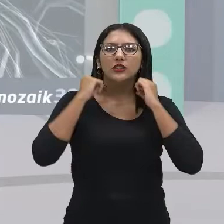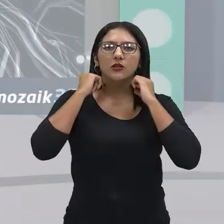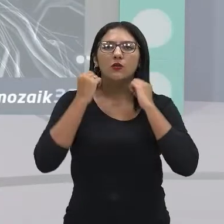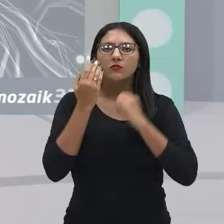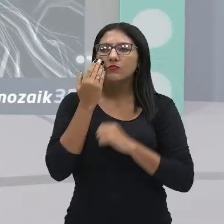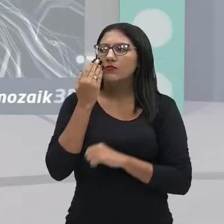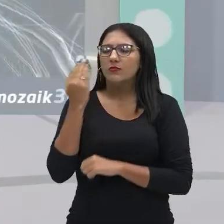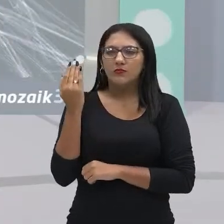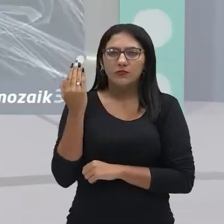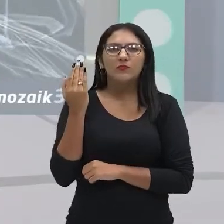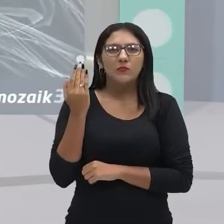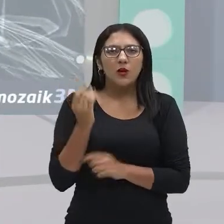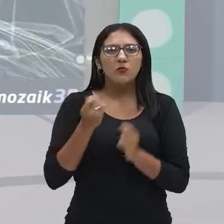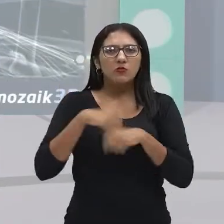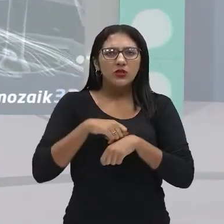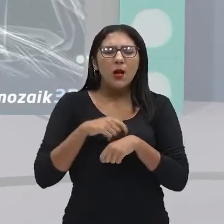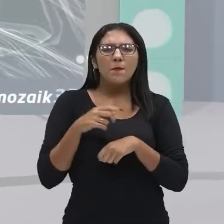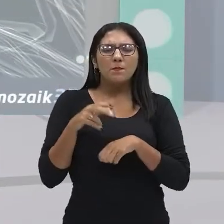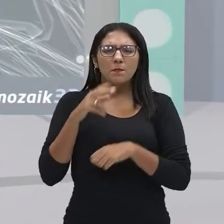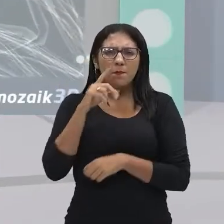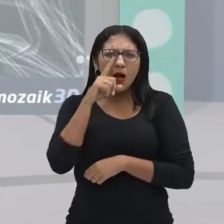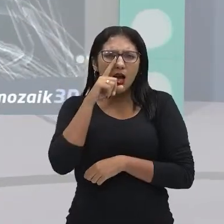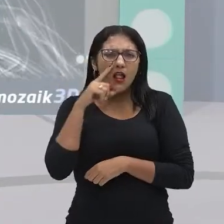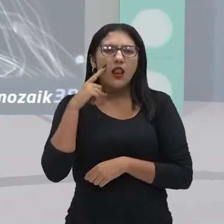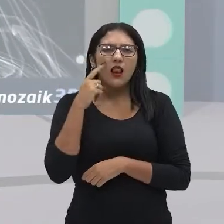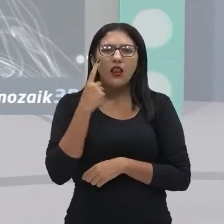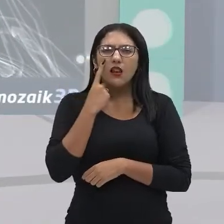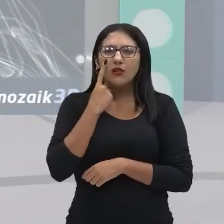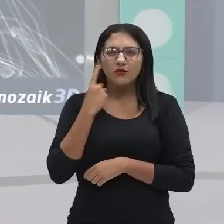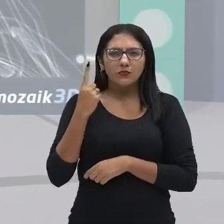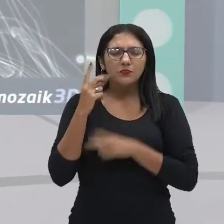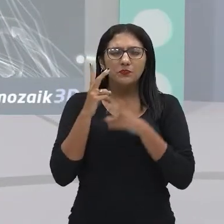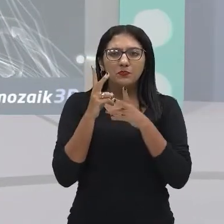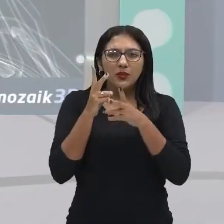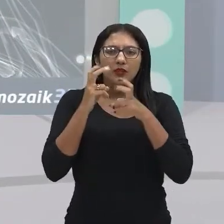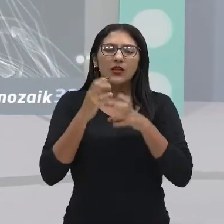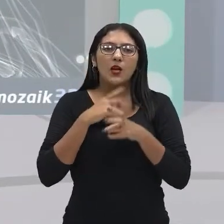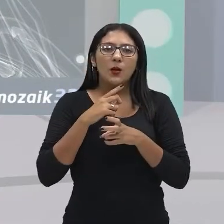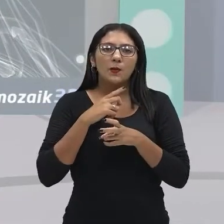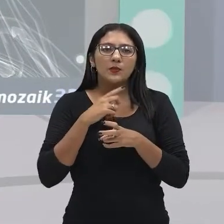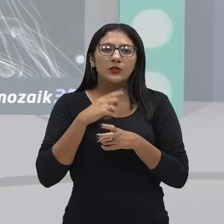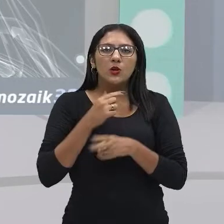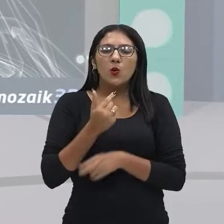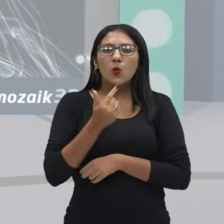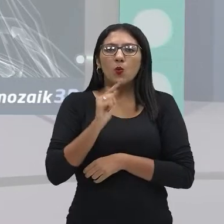esses pontinhos em amarelo, com carinho aqui, ó, são as